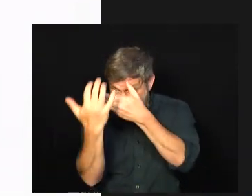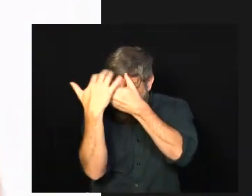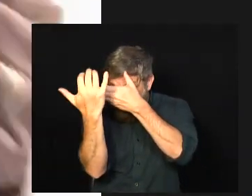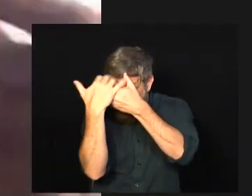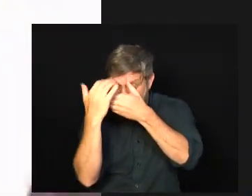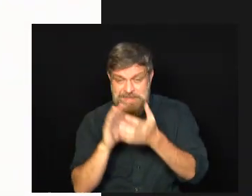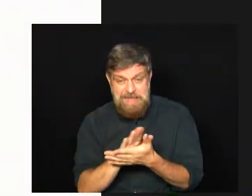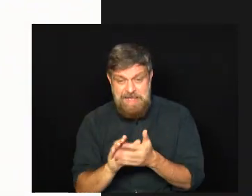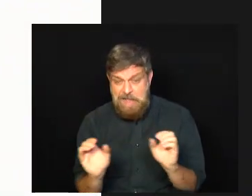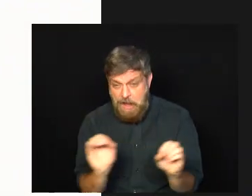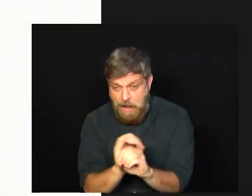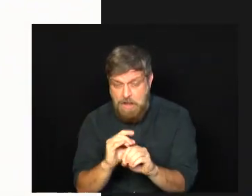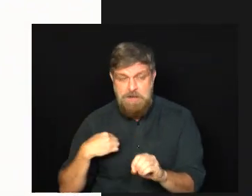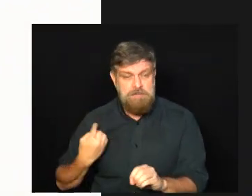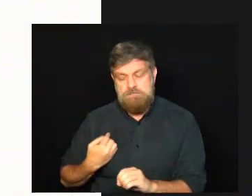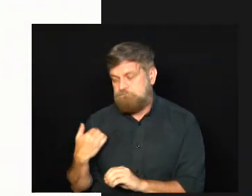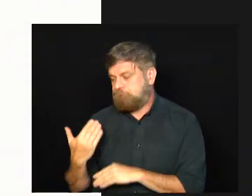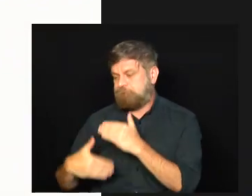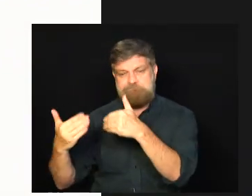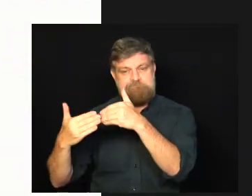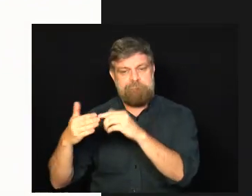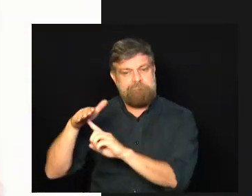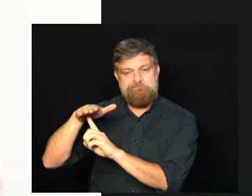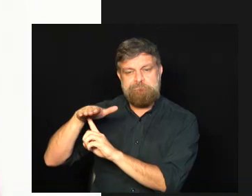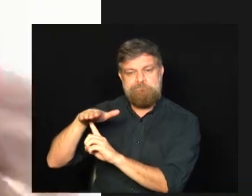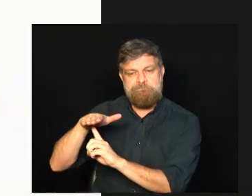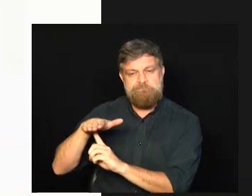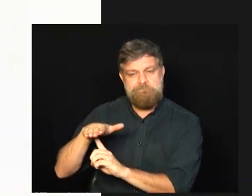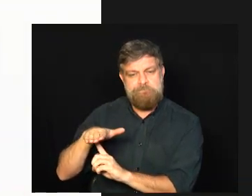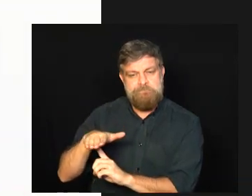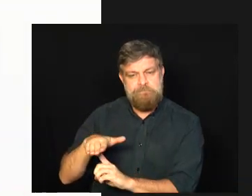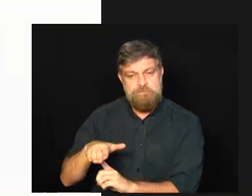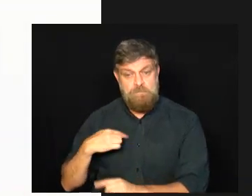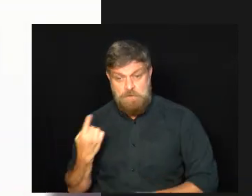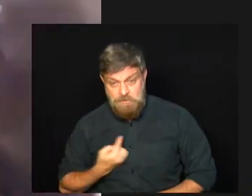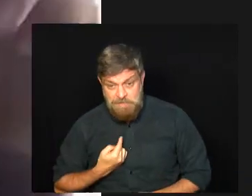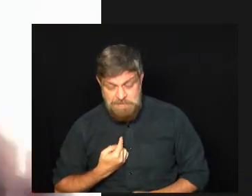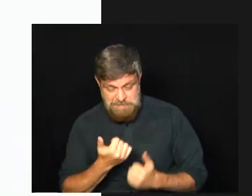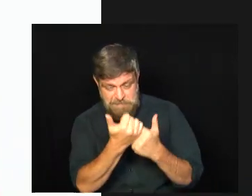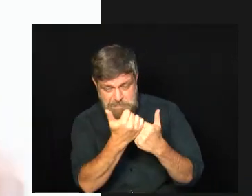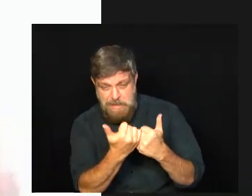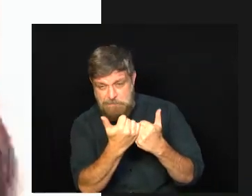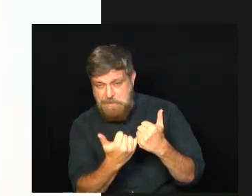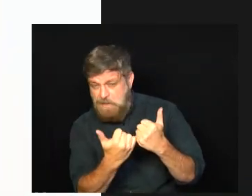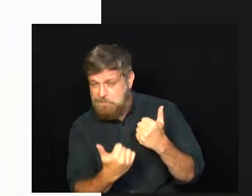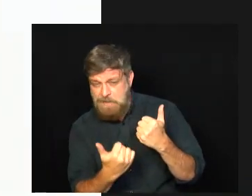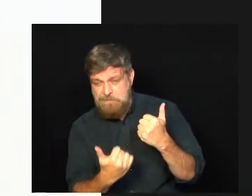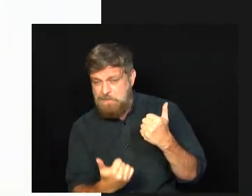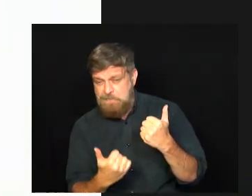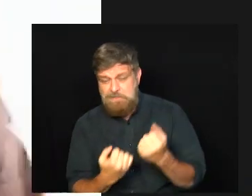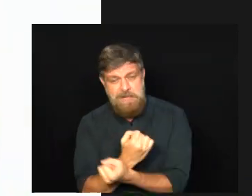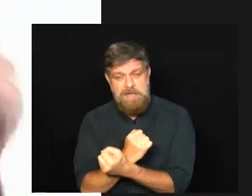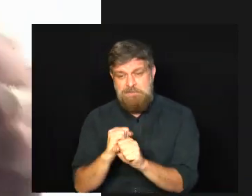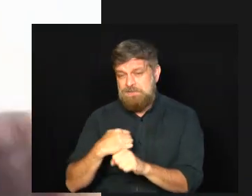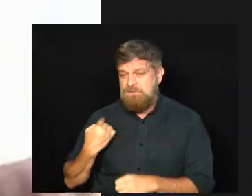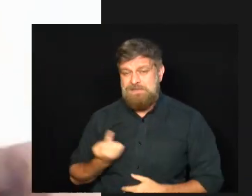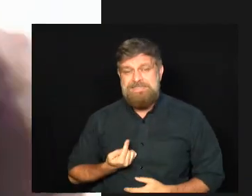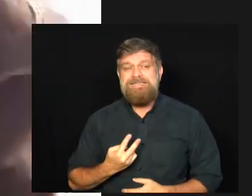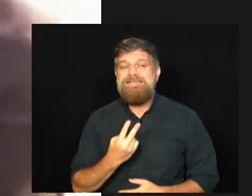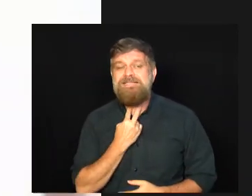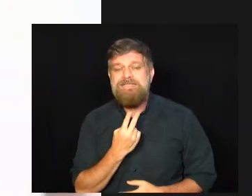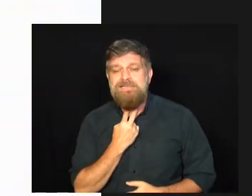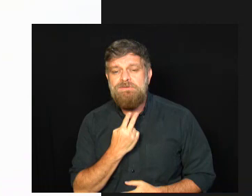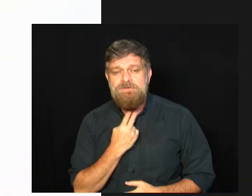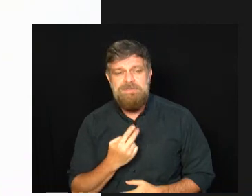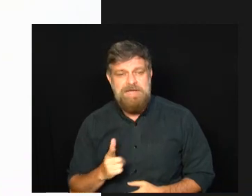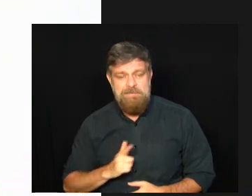nós não evoluímos, não desenvolvemos, não crescemos. E não adianta